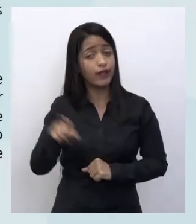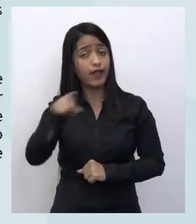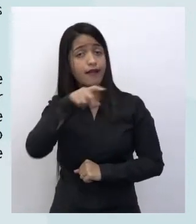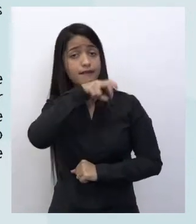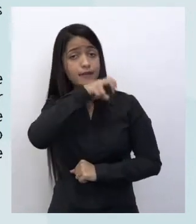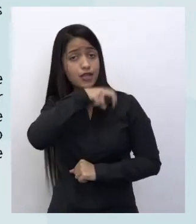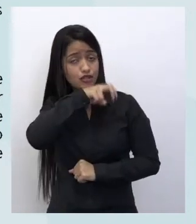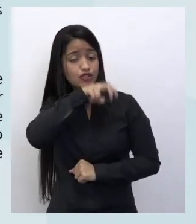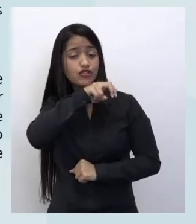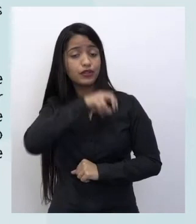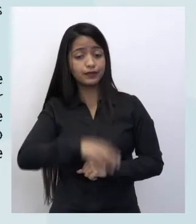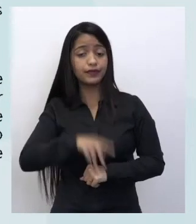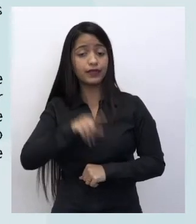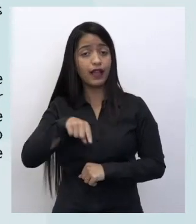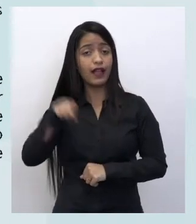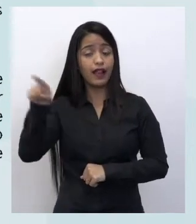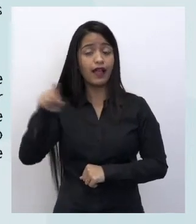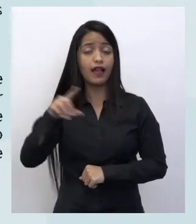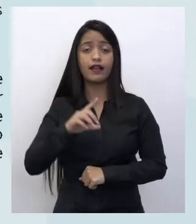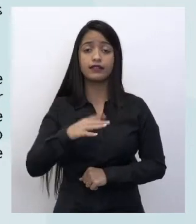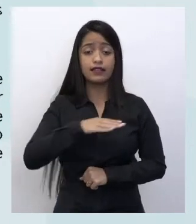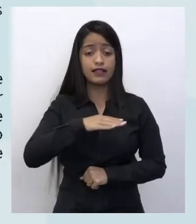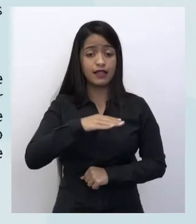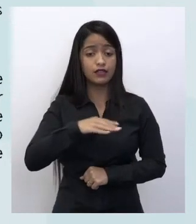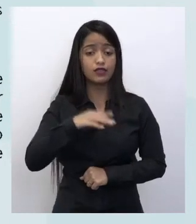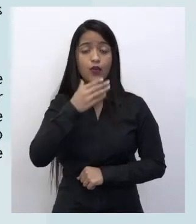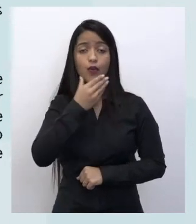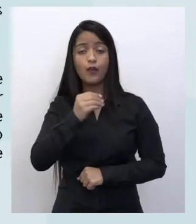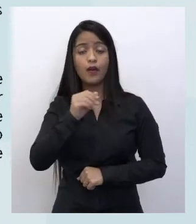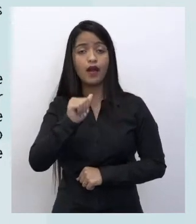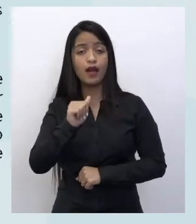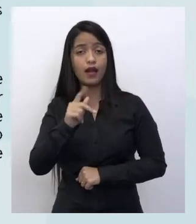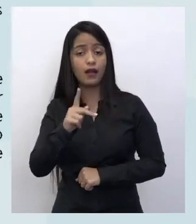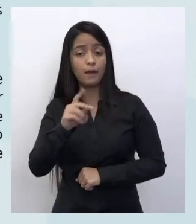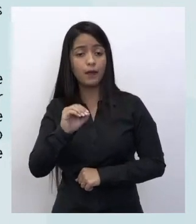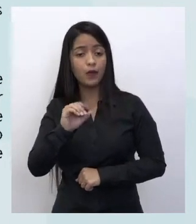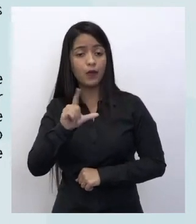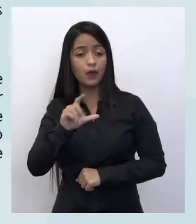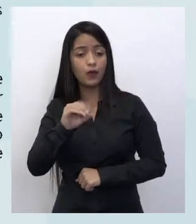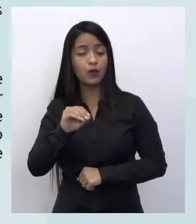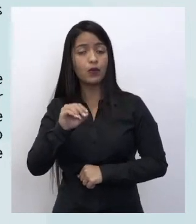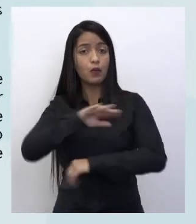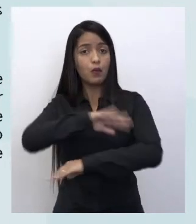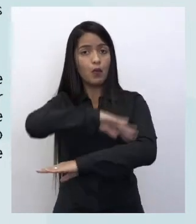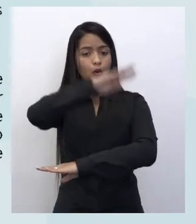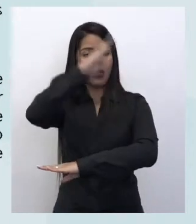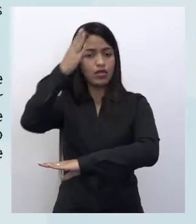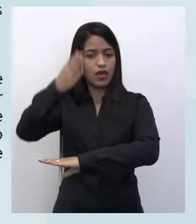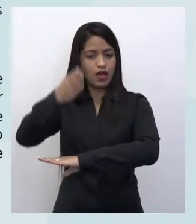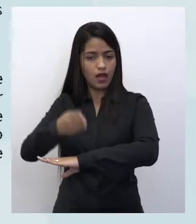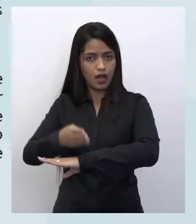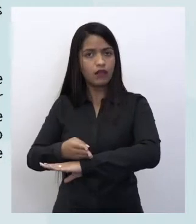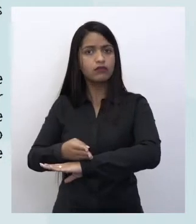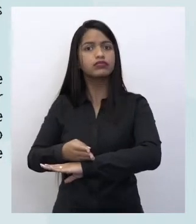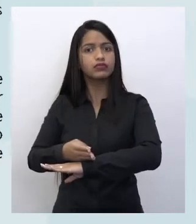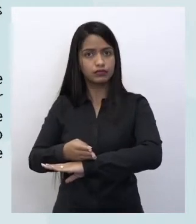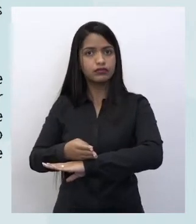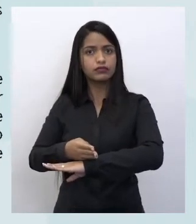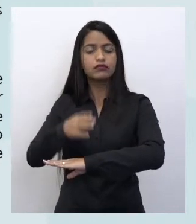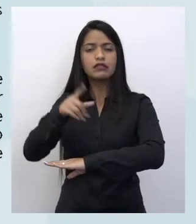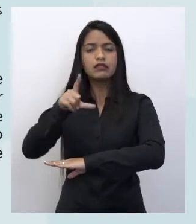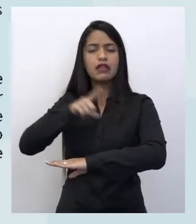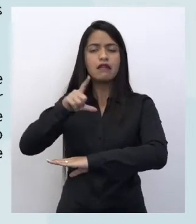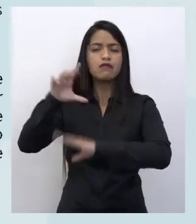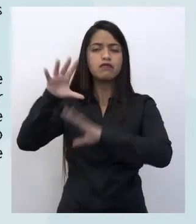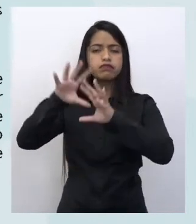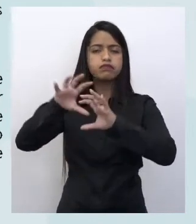de uma fenda na montanha, de onde saem os vapores miraculosos. A mulher que respira esses vapores sente logo uma tontura.